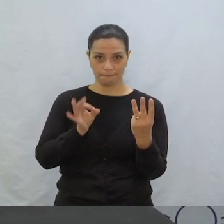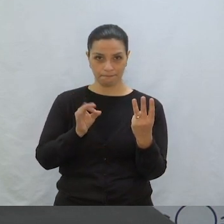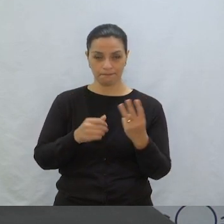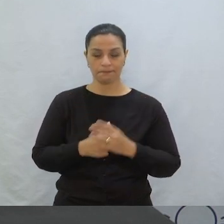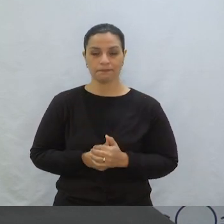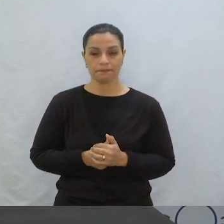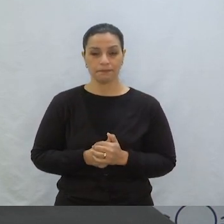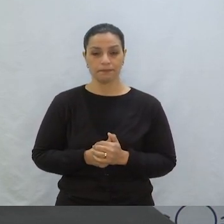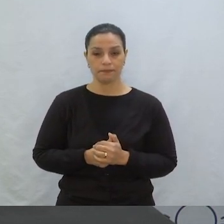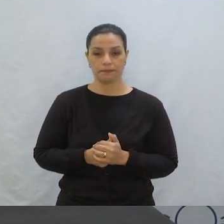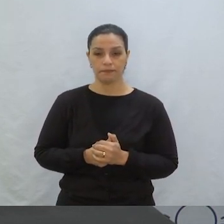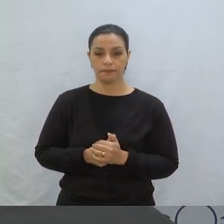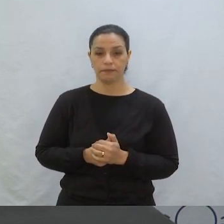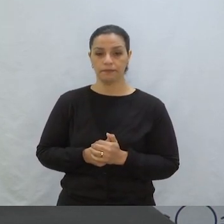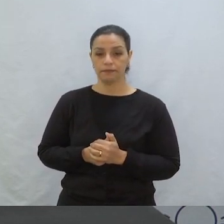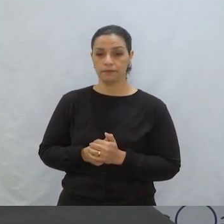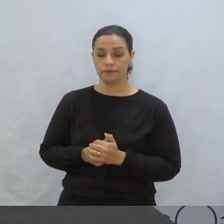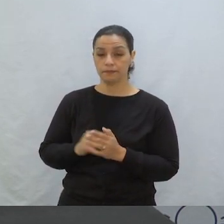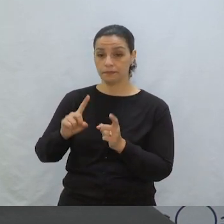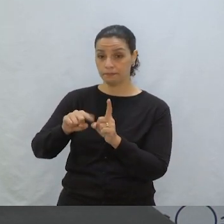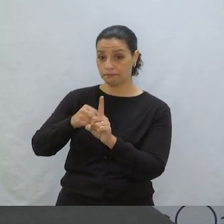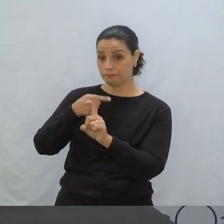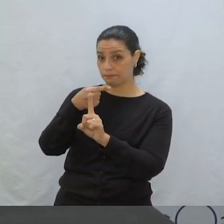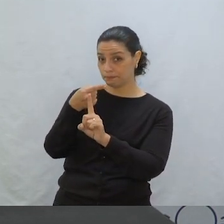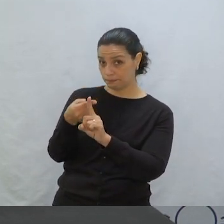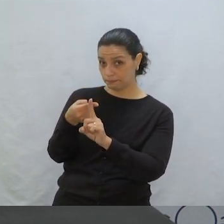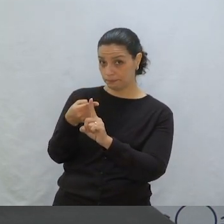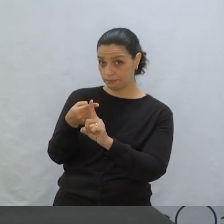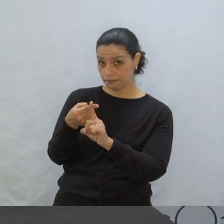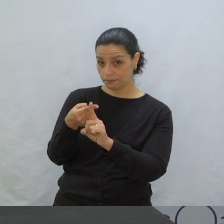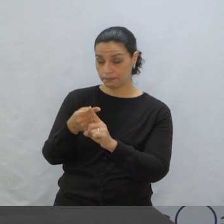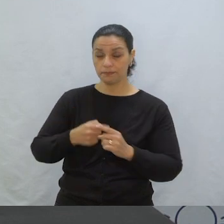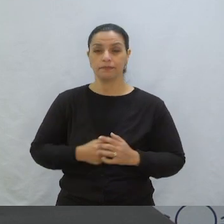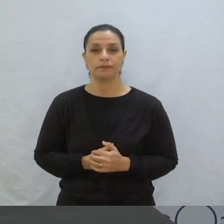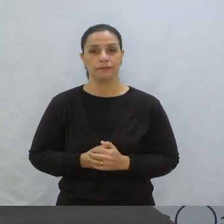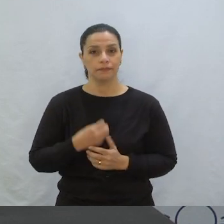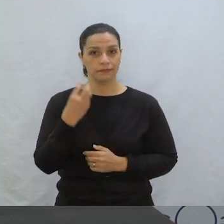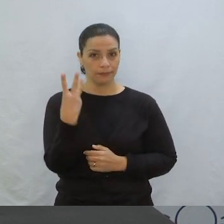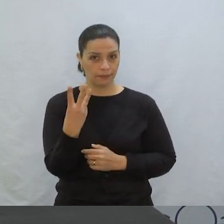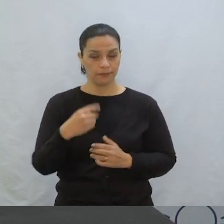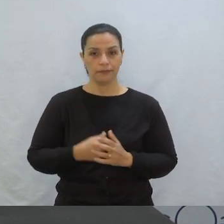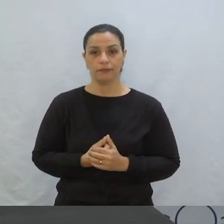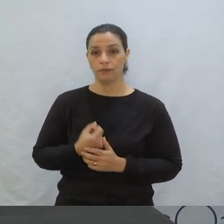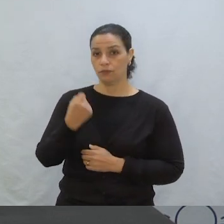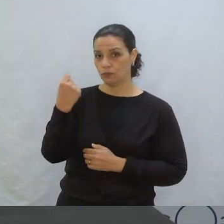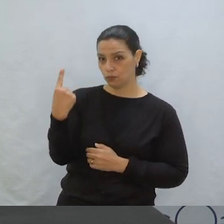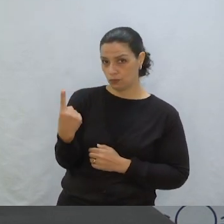3. 3 tampinhas. Mais 3.